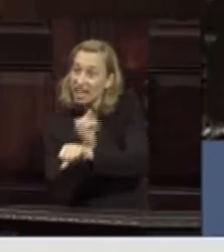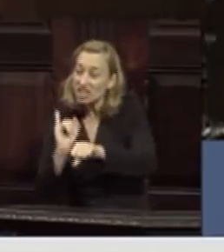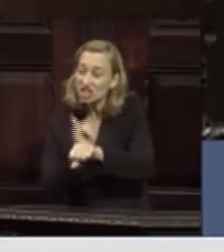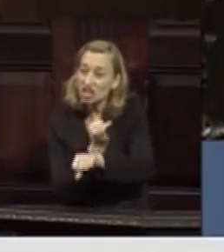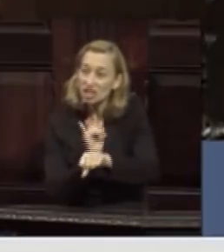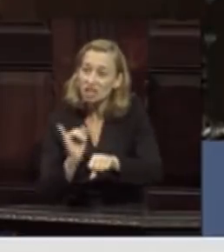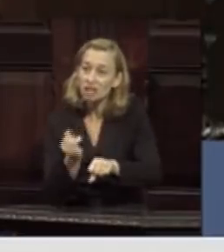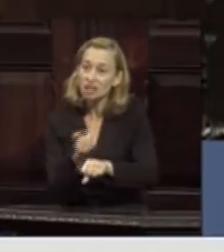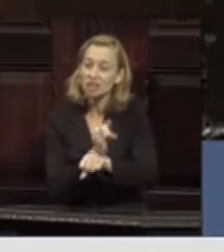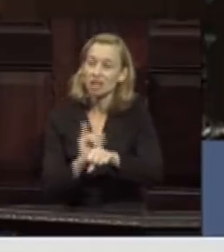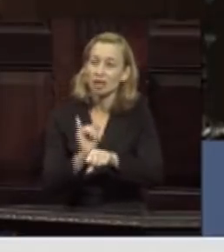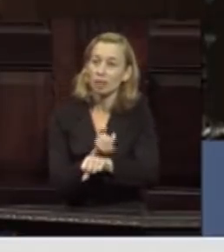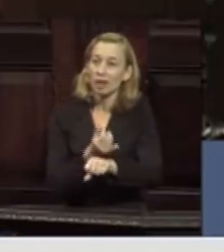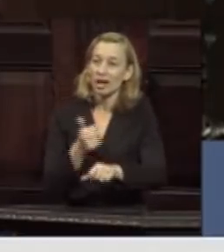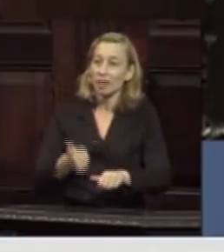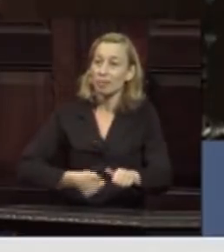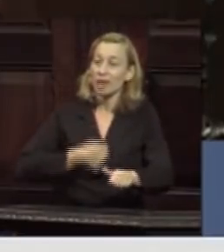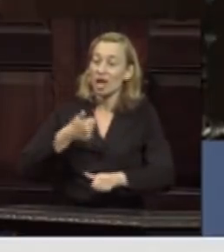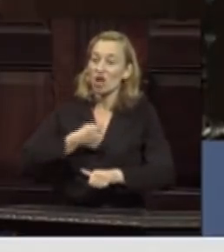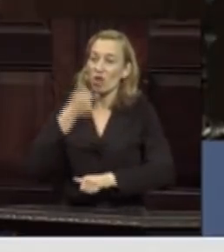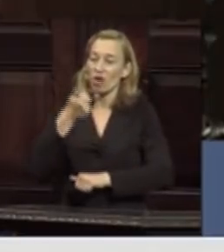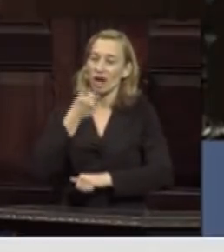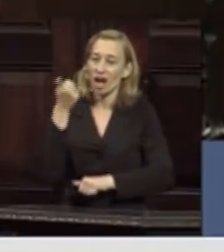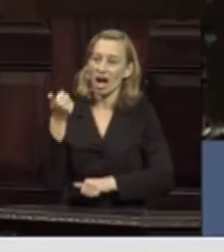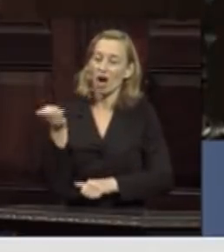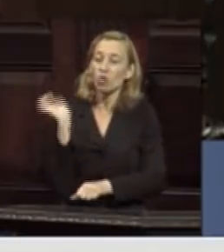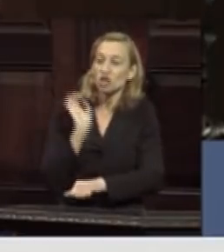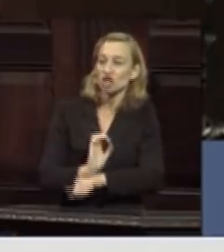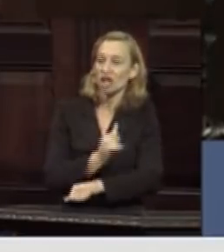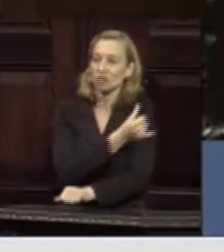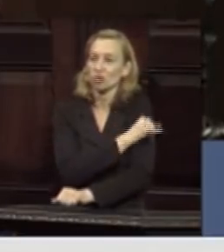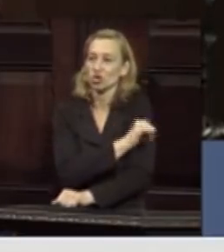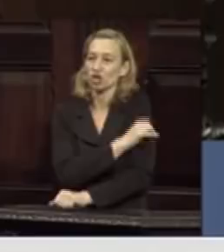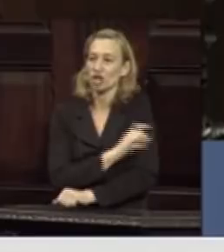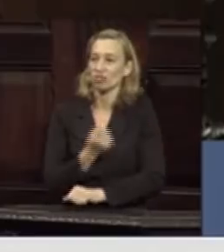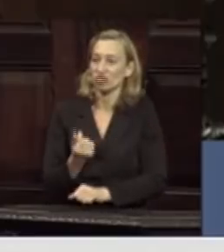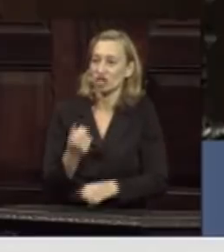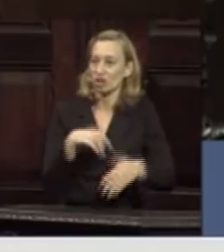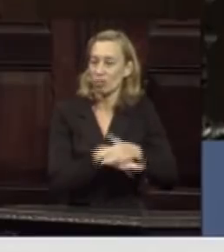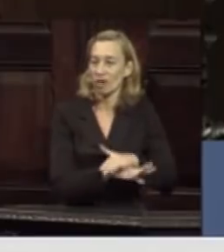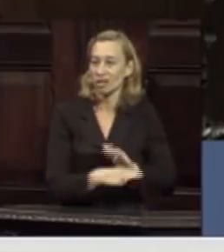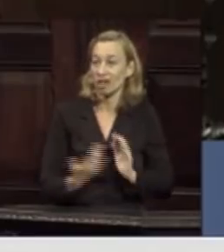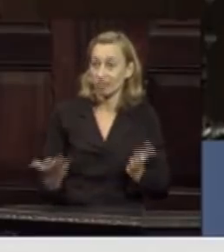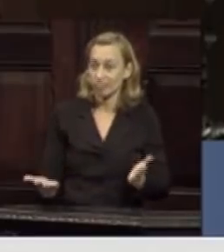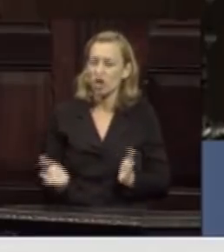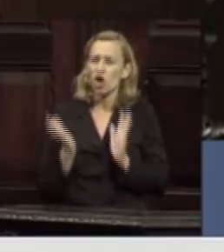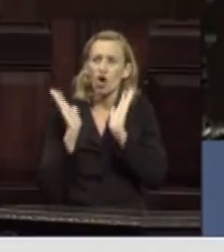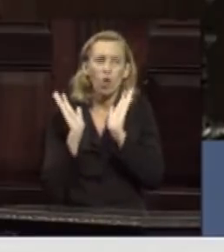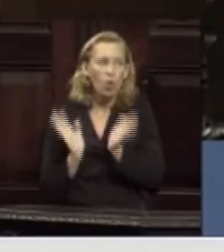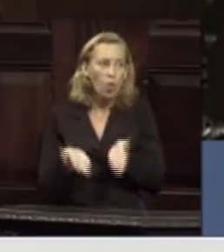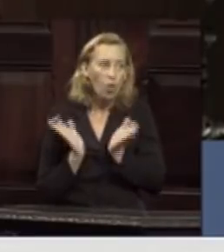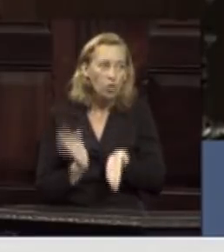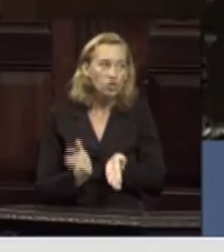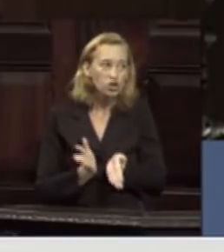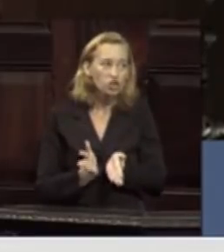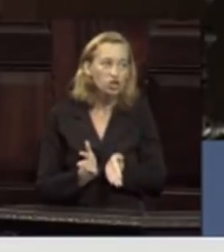para colocar o caixa do governo do Estado no positivo. Hoje o déficit é